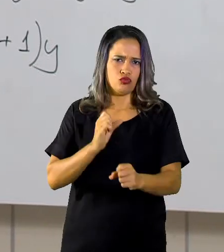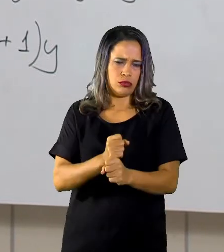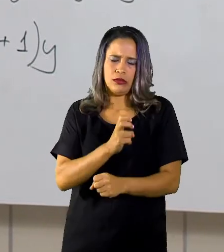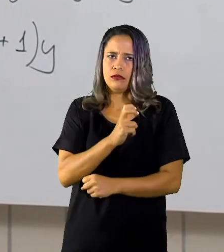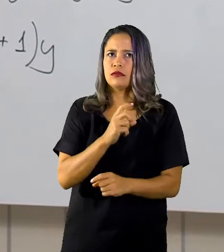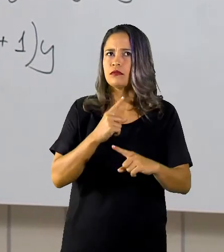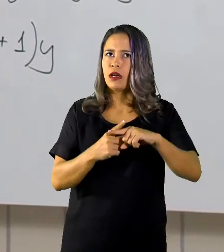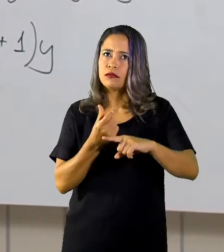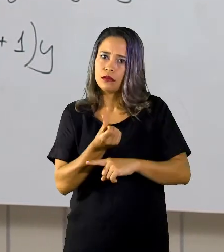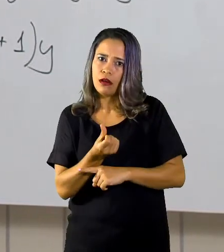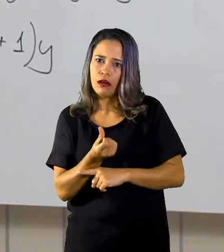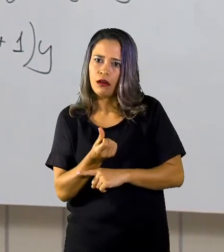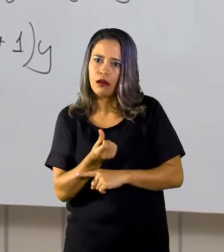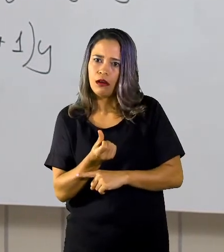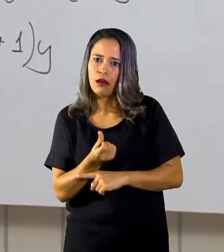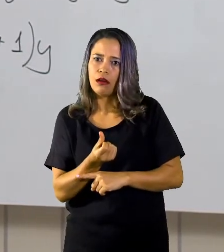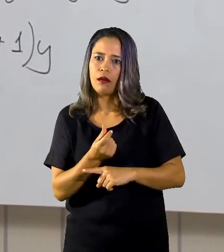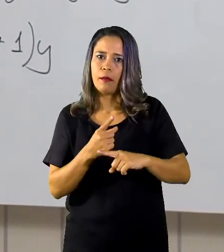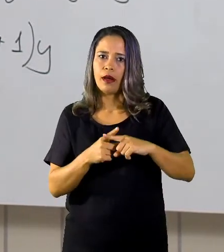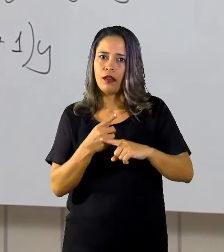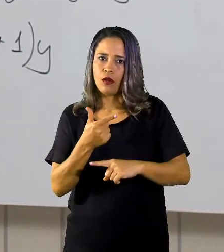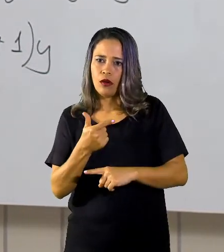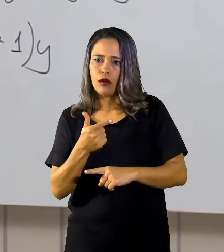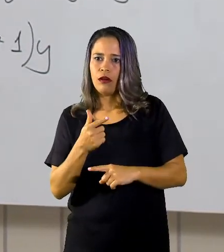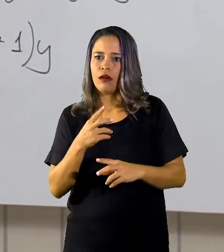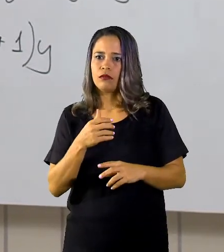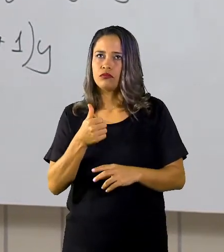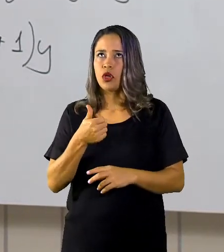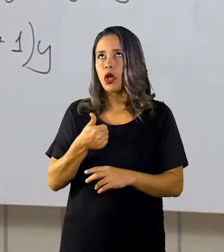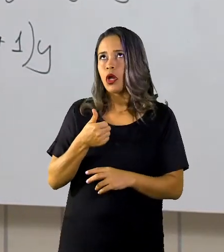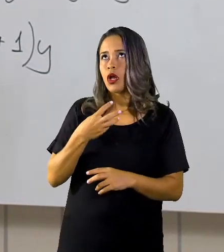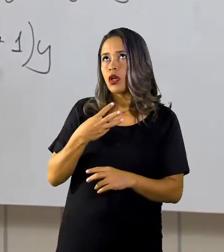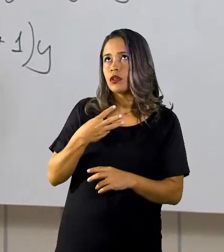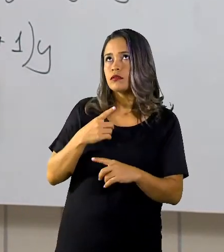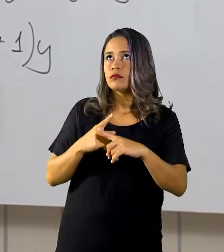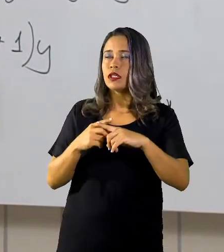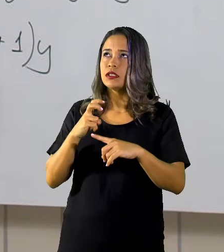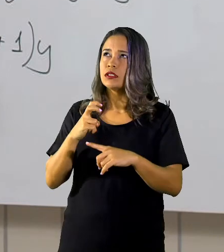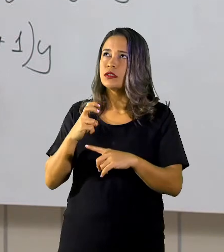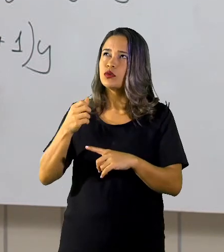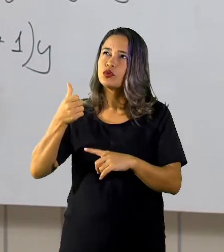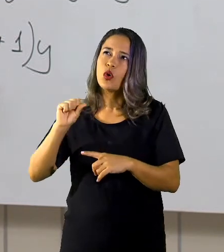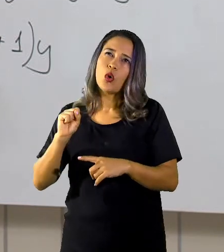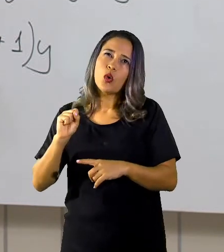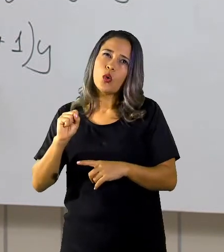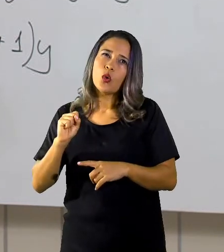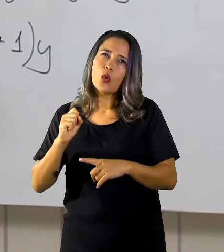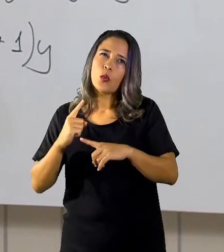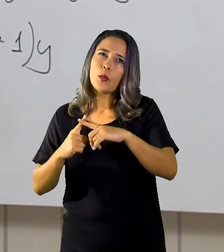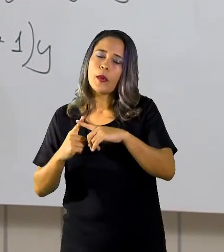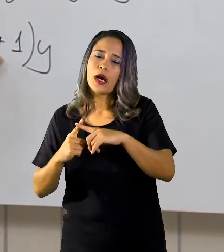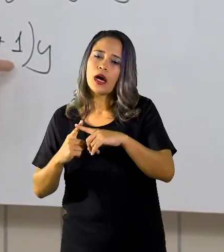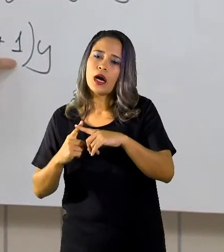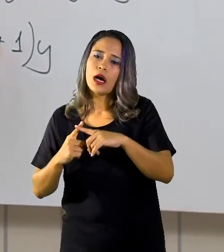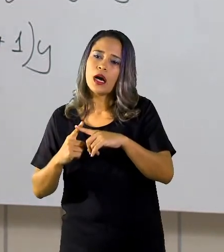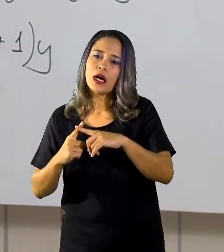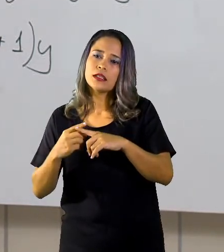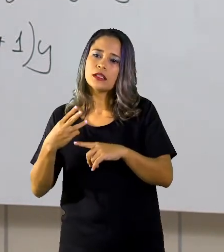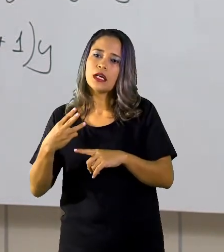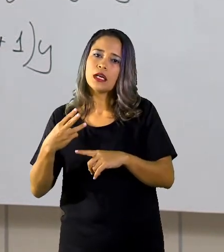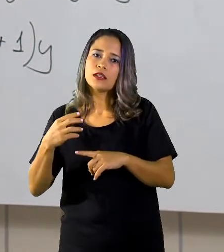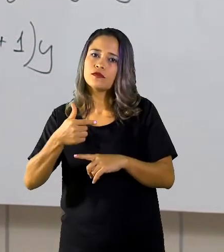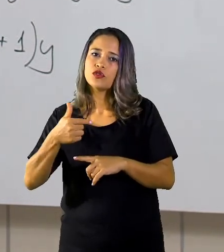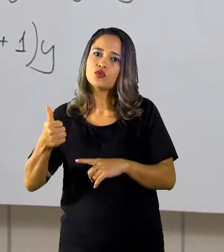2, 13. 13 mais 5, 18. 18 mais 3, 21. 21 mais